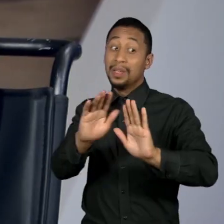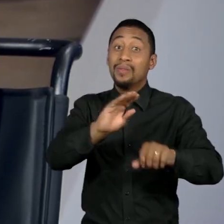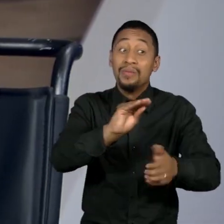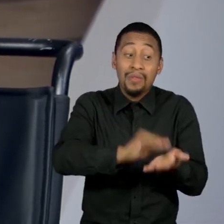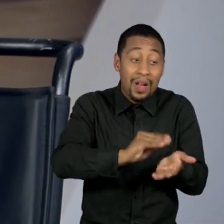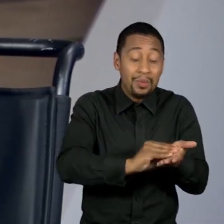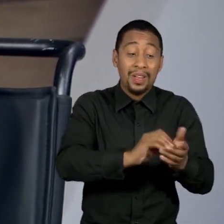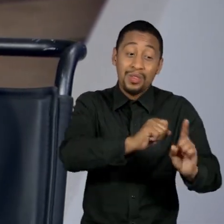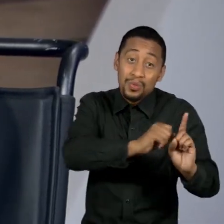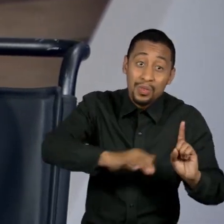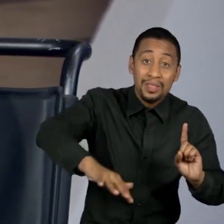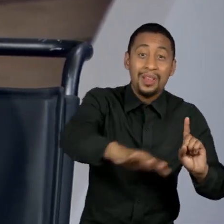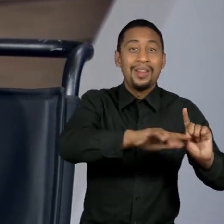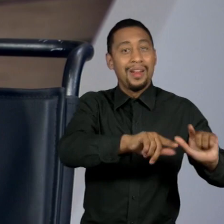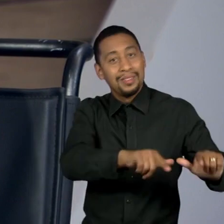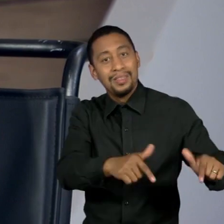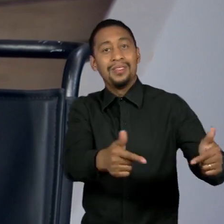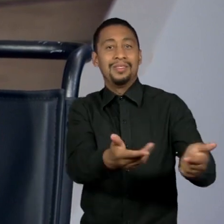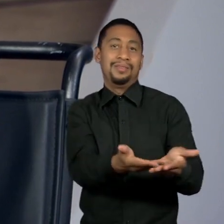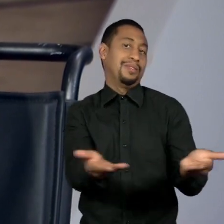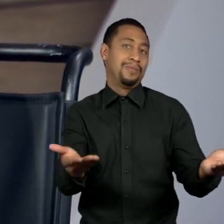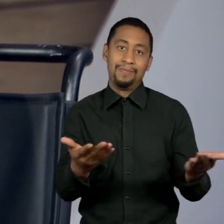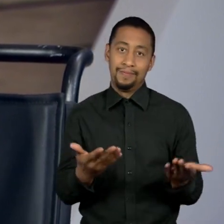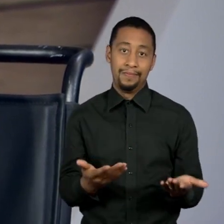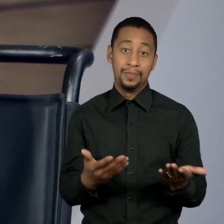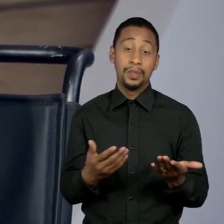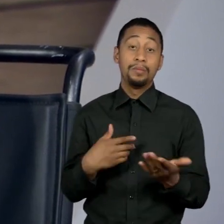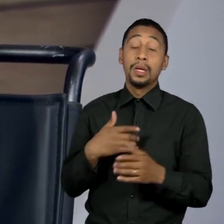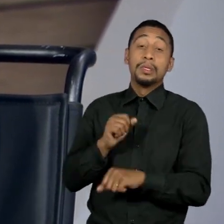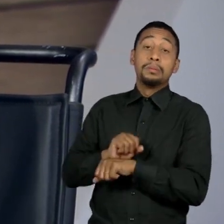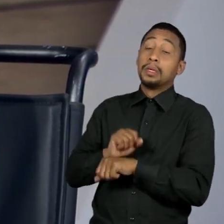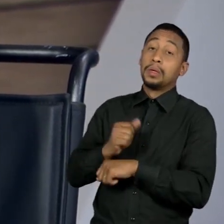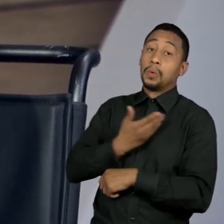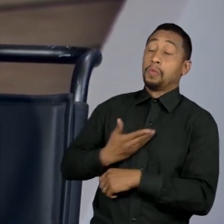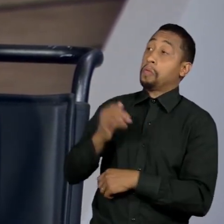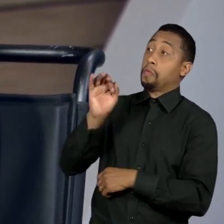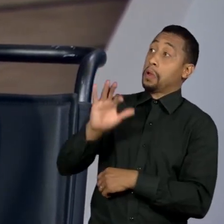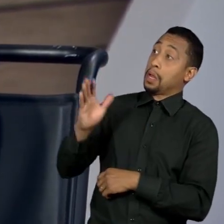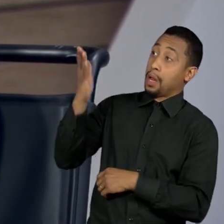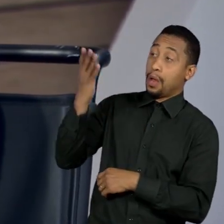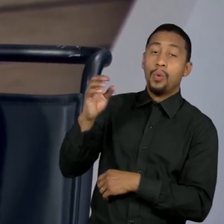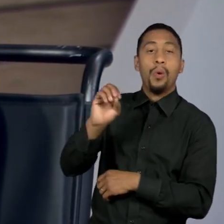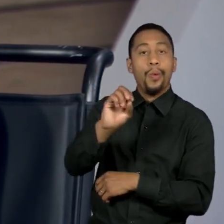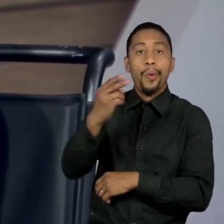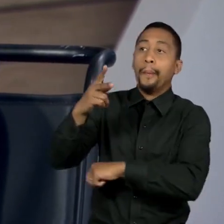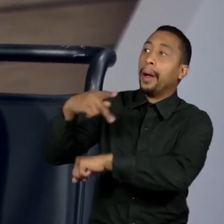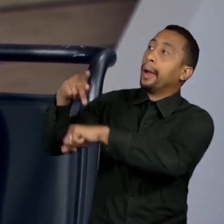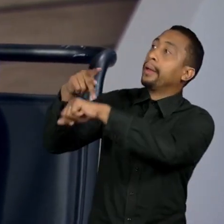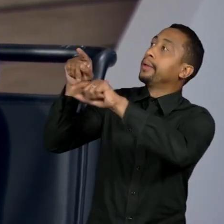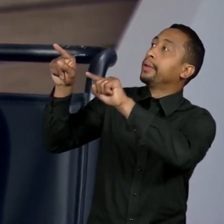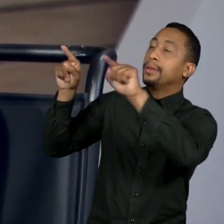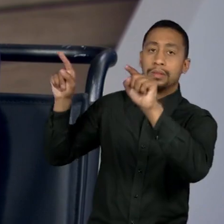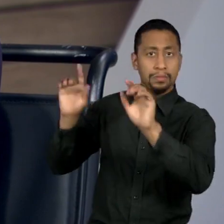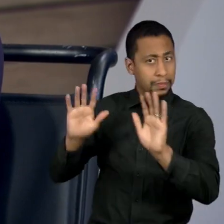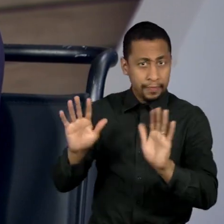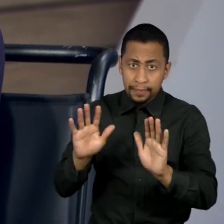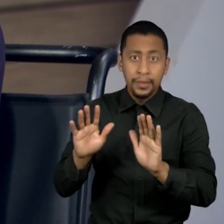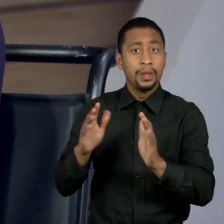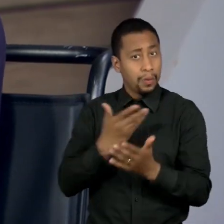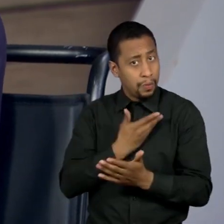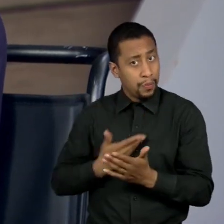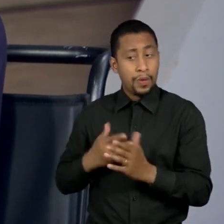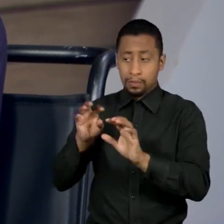atualizadas nesse sentido? Eu diria que a legislação brasileira é muito avançada. Tanto a lei específica sobre refugiados